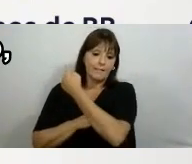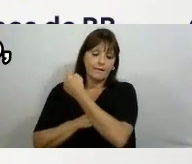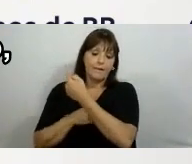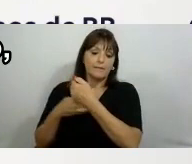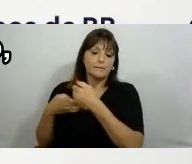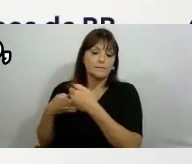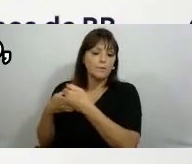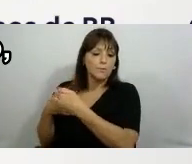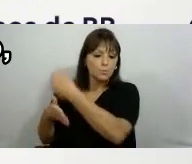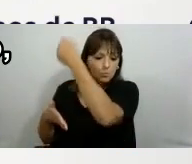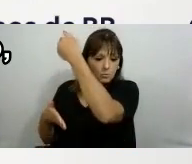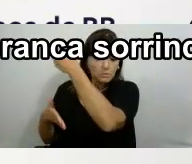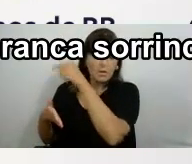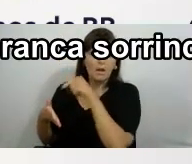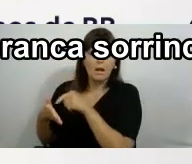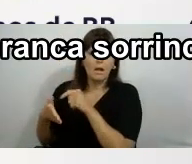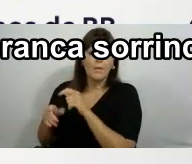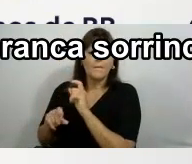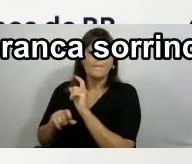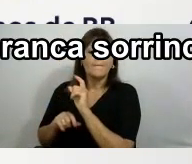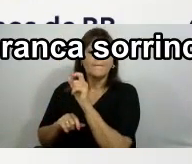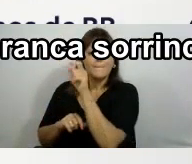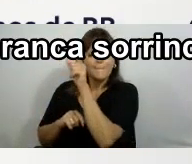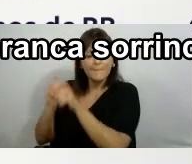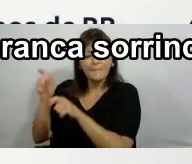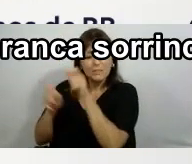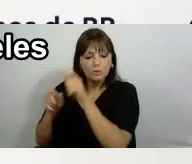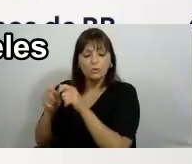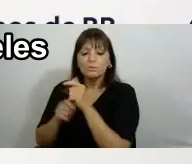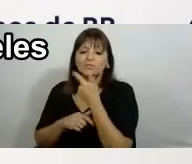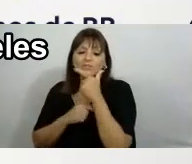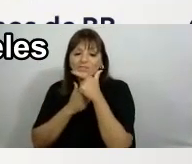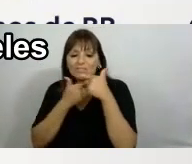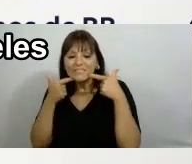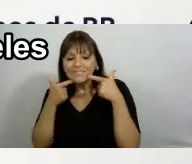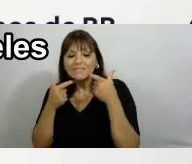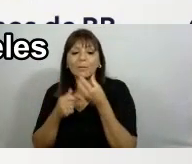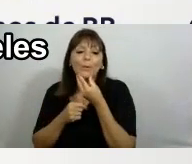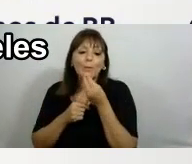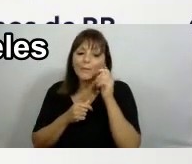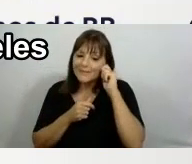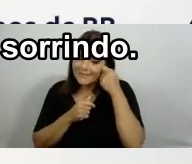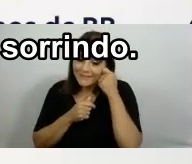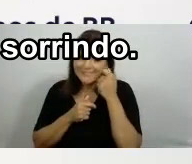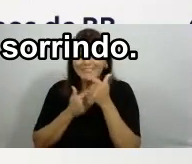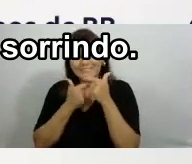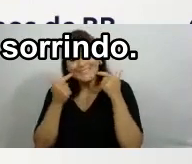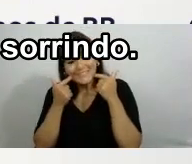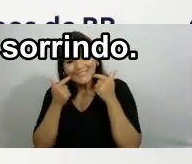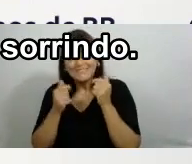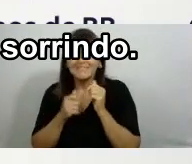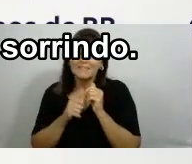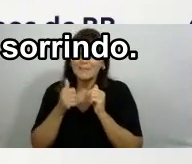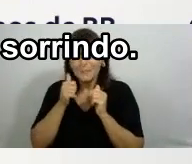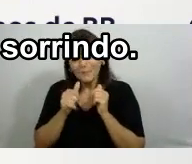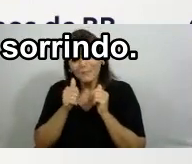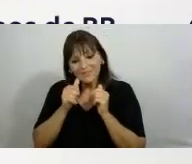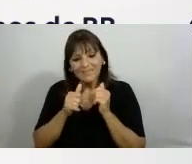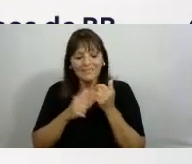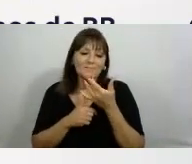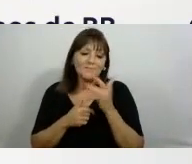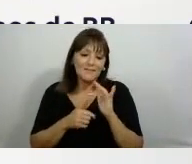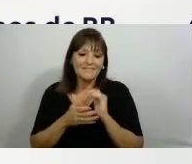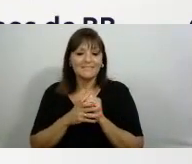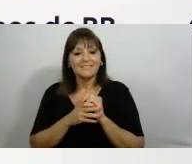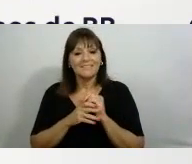um painel, pessoas sorrindo, um homem negro sorrindo, uma mulher branca sorrindo, e eu me posicionei ao lado deles, fazendo a mesma expressão facial,